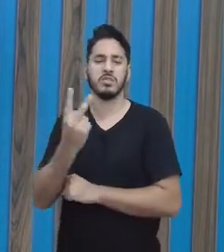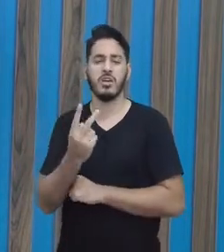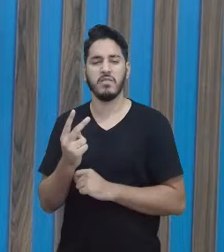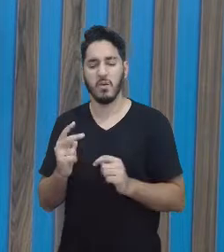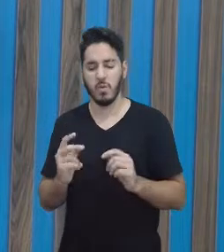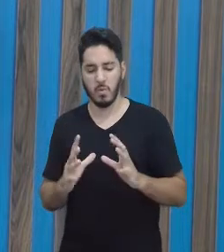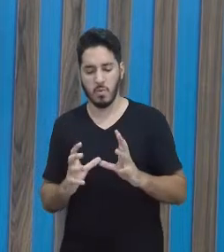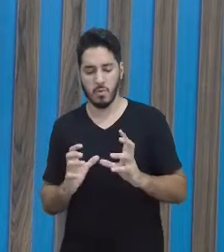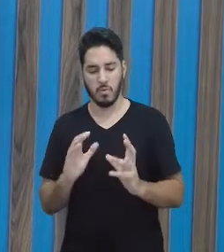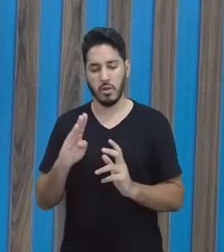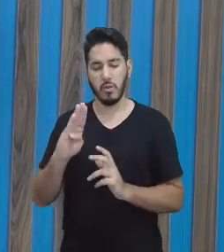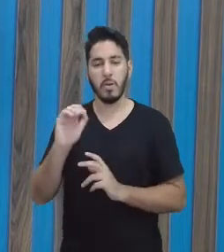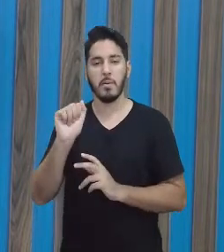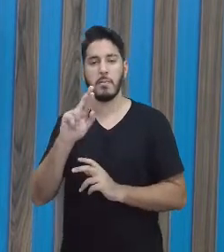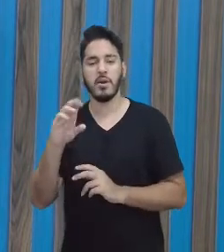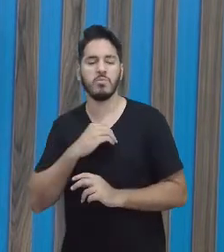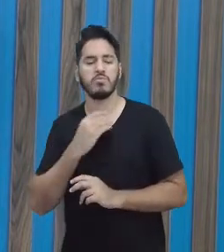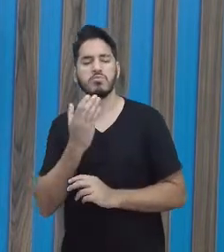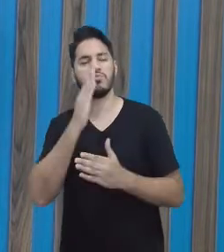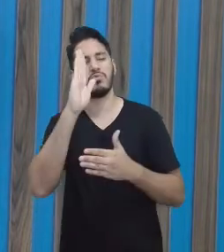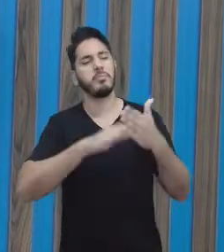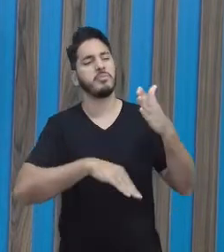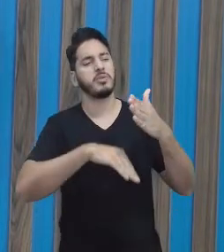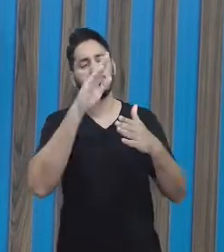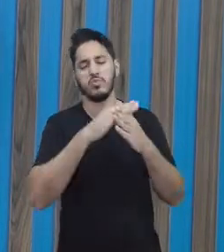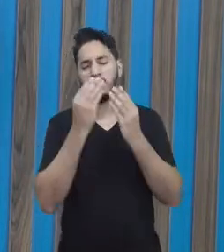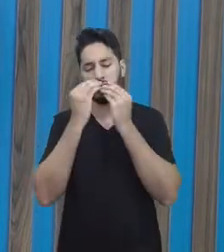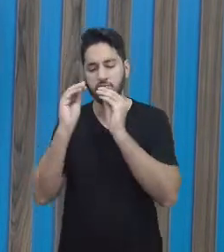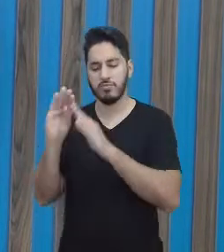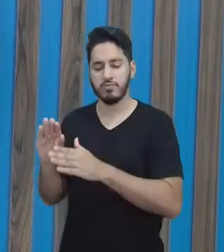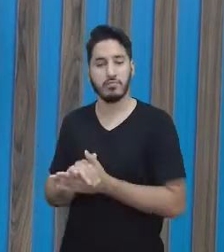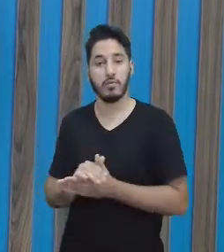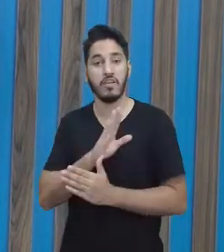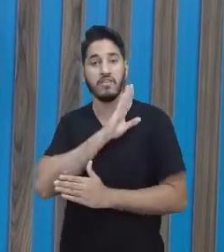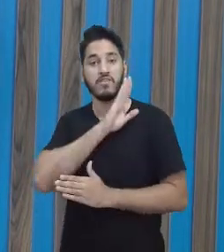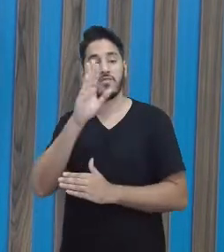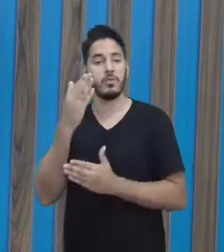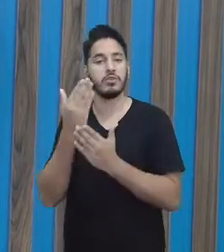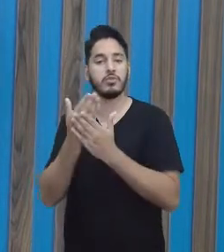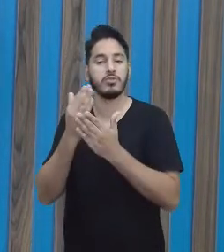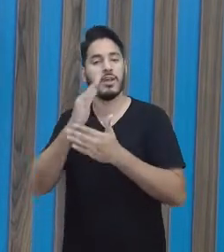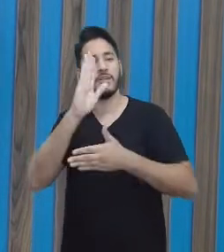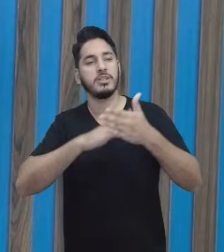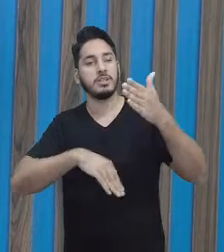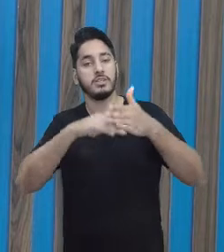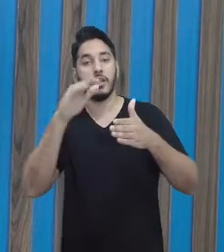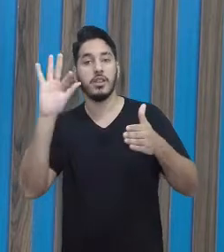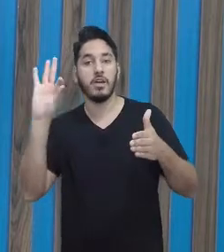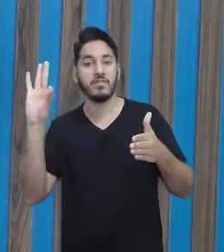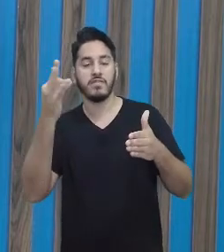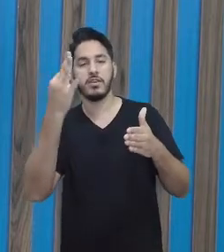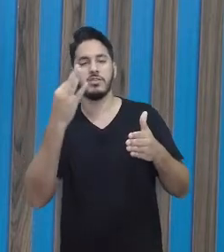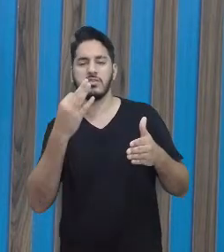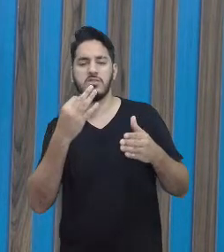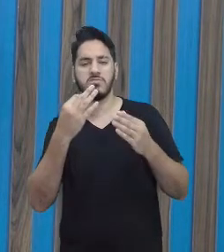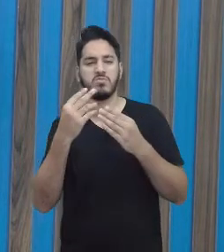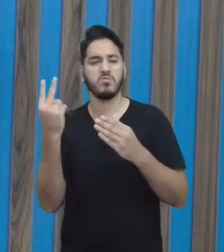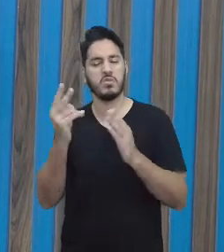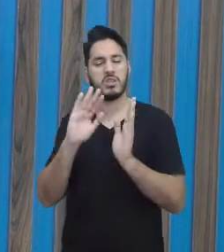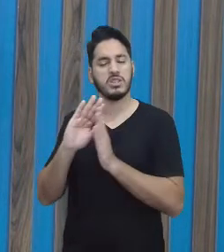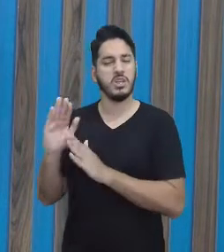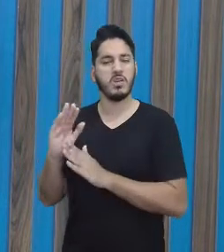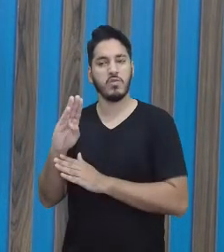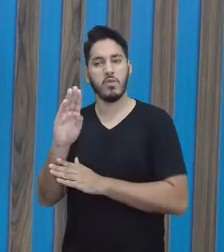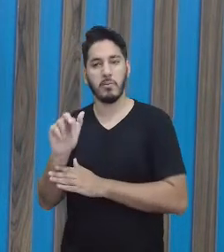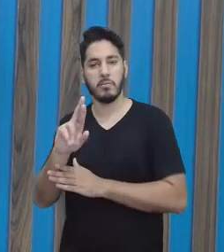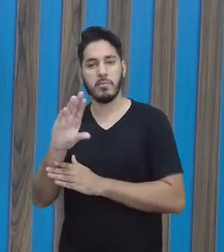barro, ele queria ser pintor, e ele foi estudar na França, pintura. Então, ele não valorizava inicialmente o barro. Vocês